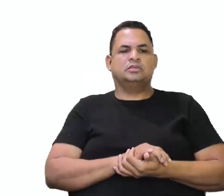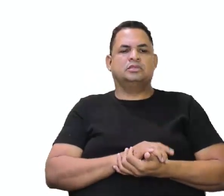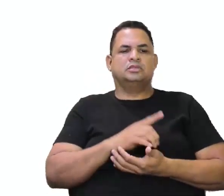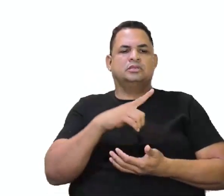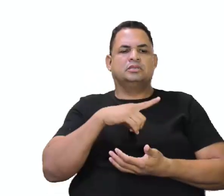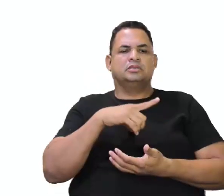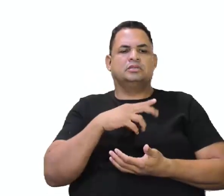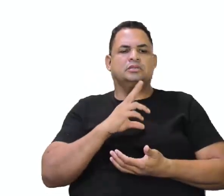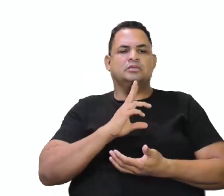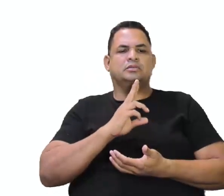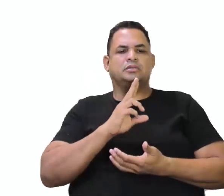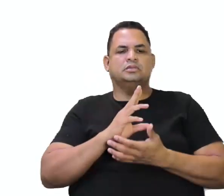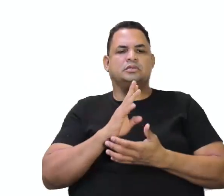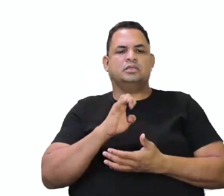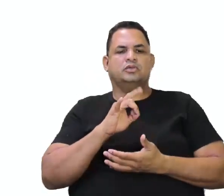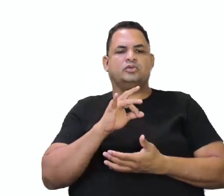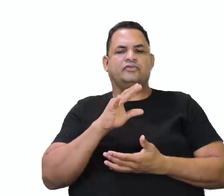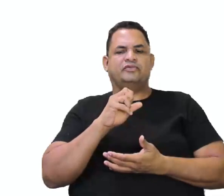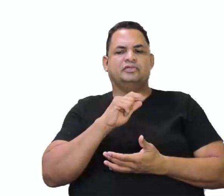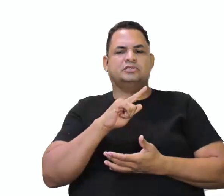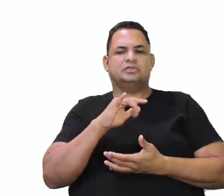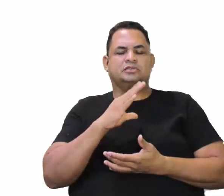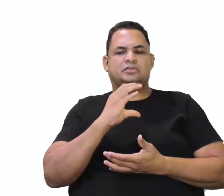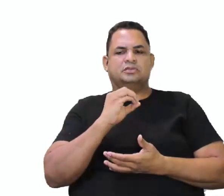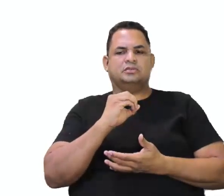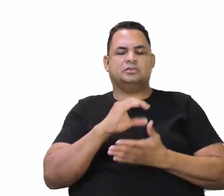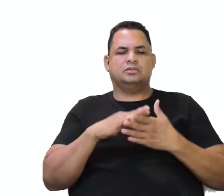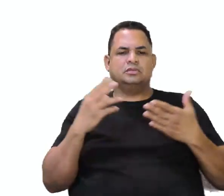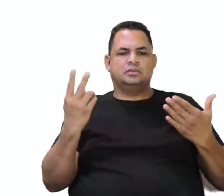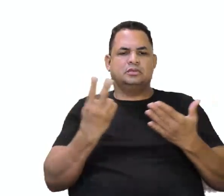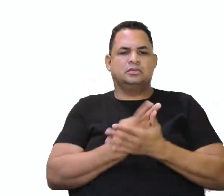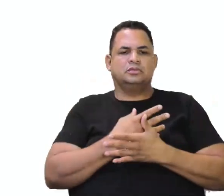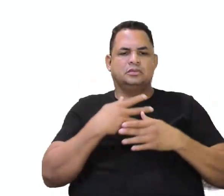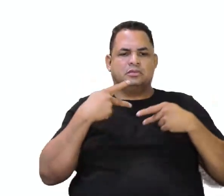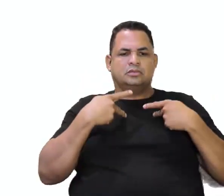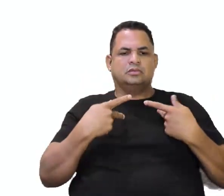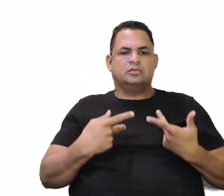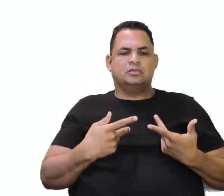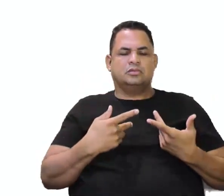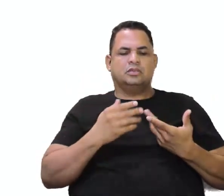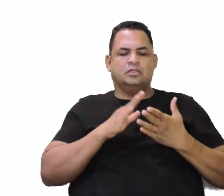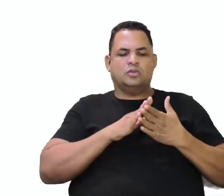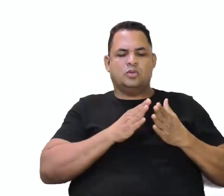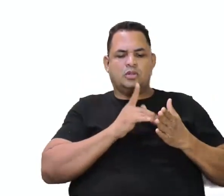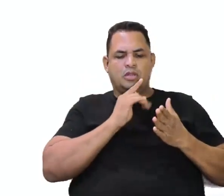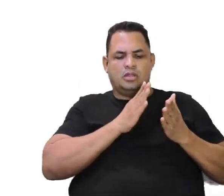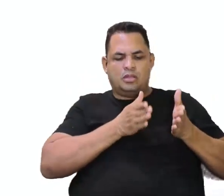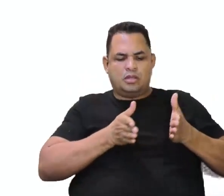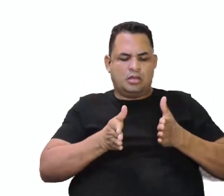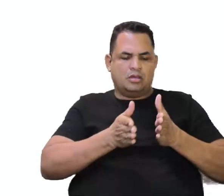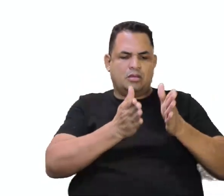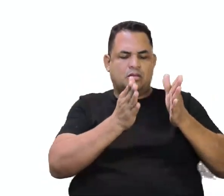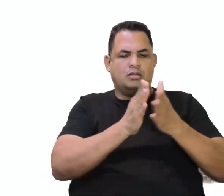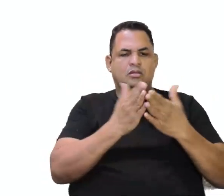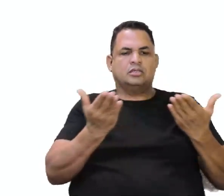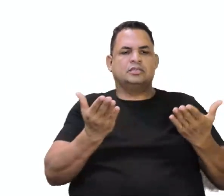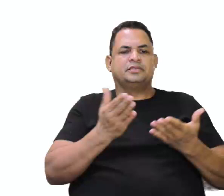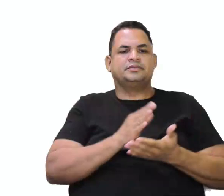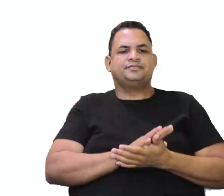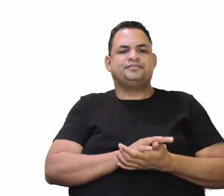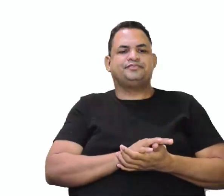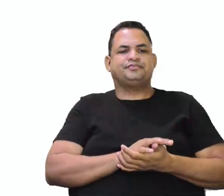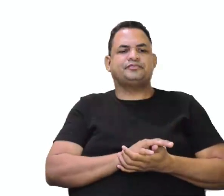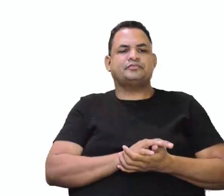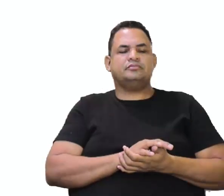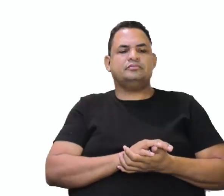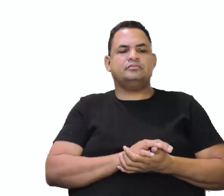tem o processo de eutrofização. Esse processo de eutrofização vai acontecer no corpo hídrico, não é, então, solo. O único